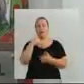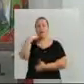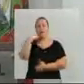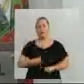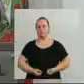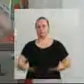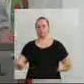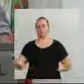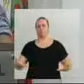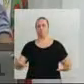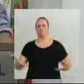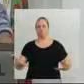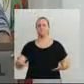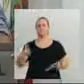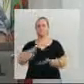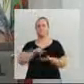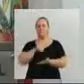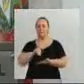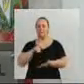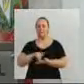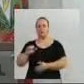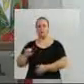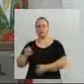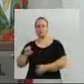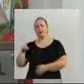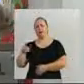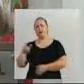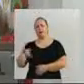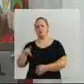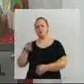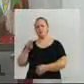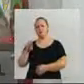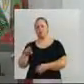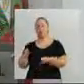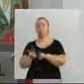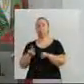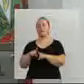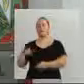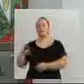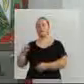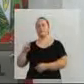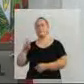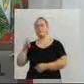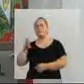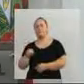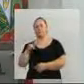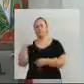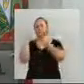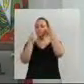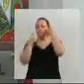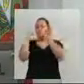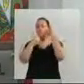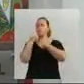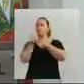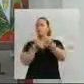secretário Alexandre Gonçalves, do secretário Paulo Costa e do conselho gestor, que se preocupa com a situação financeira para poder